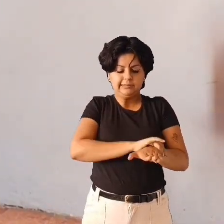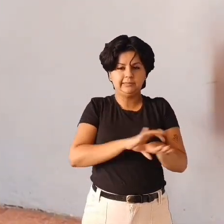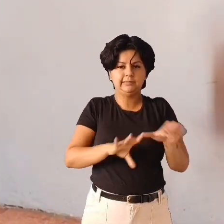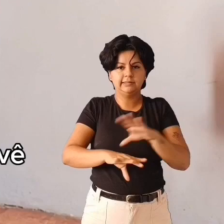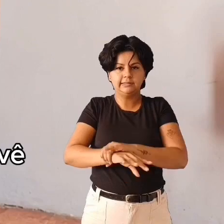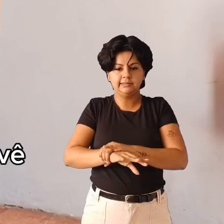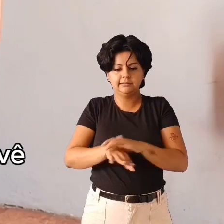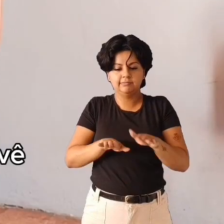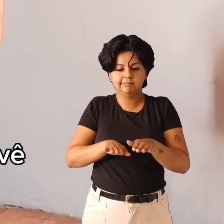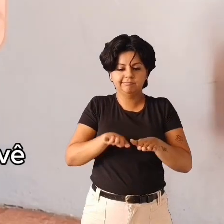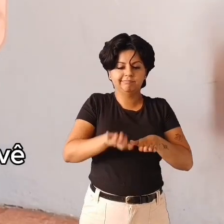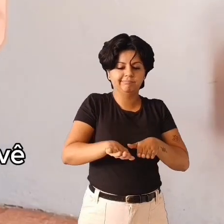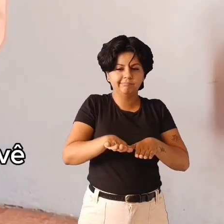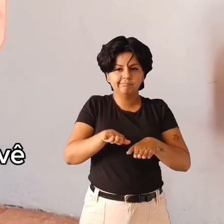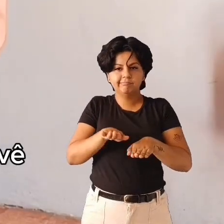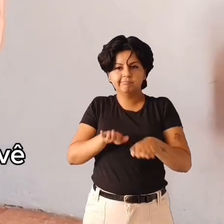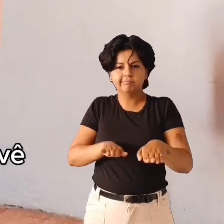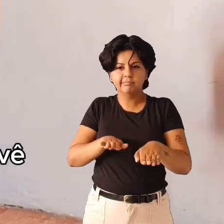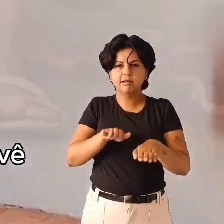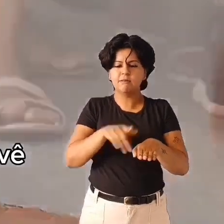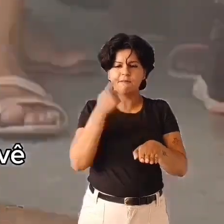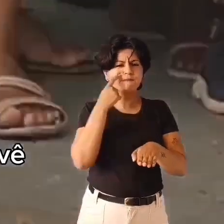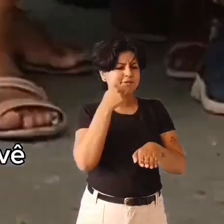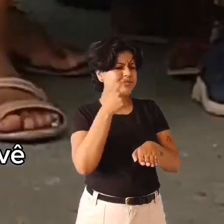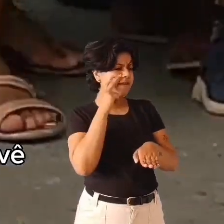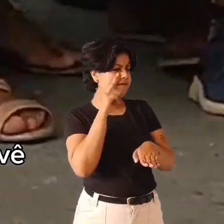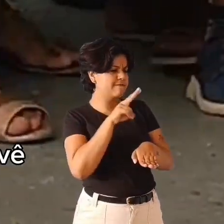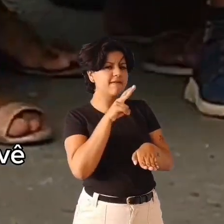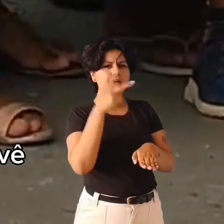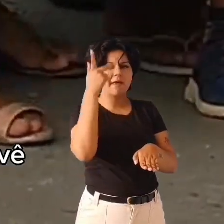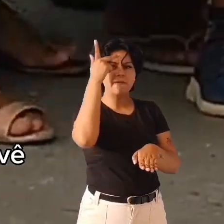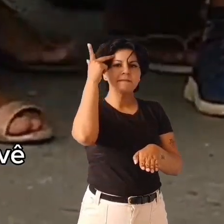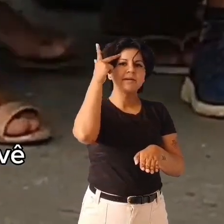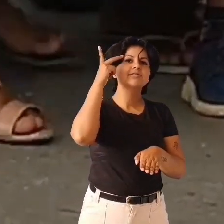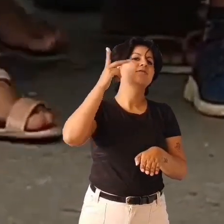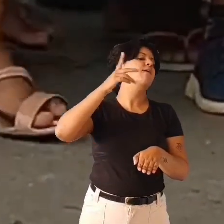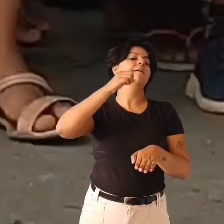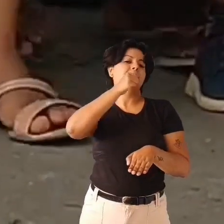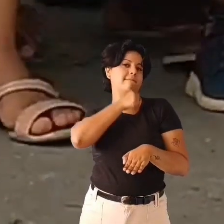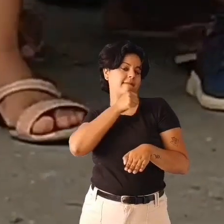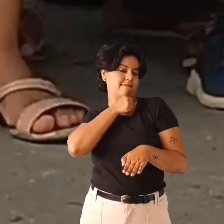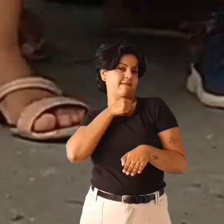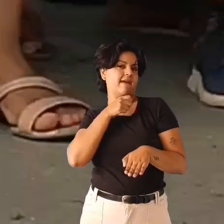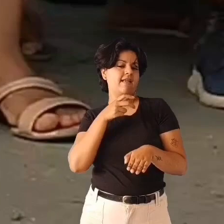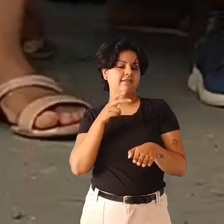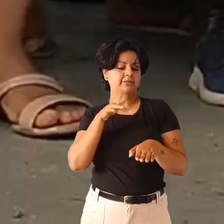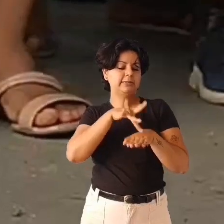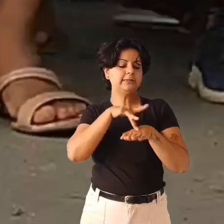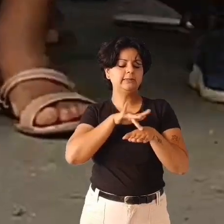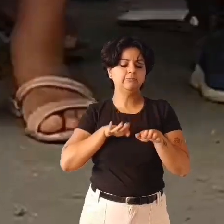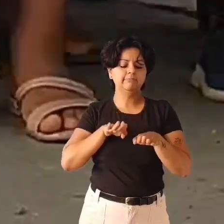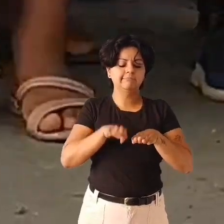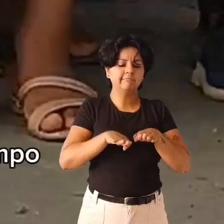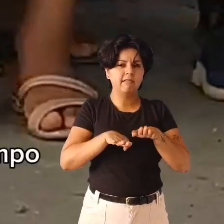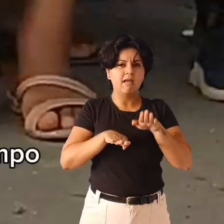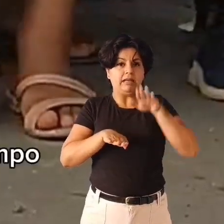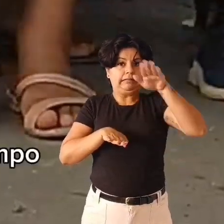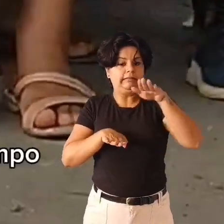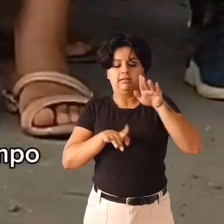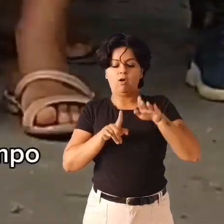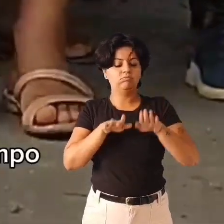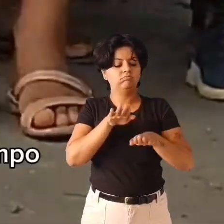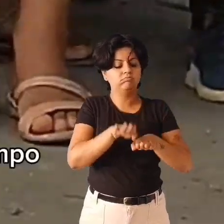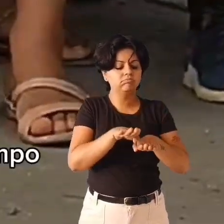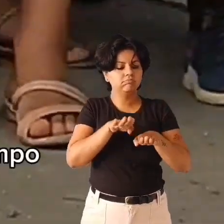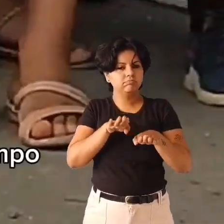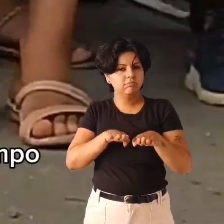acorrentado no outro no pé. É por isso que dificilmente você vê as pessoas antigas que dançam marabaixo levantar o